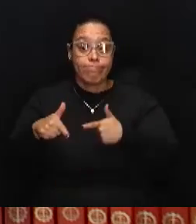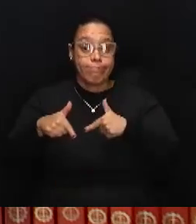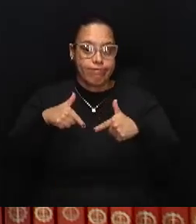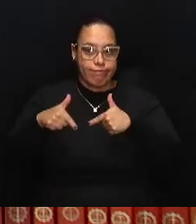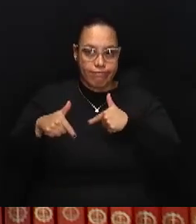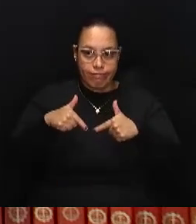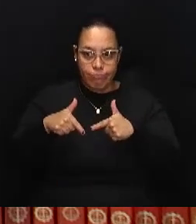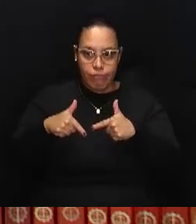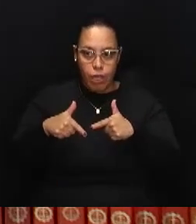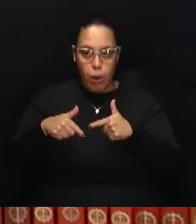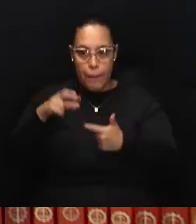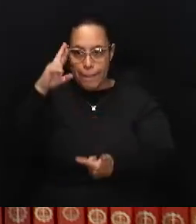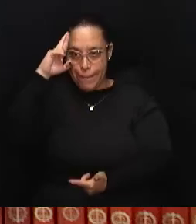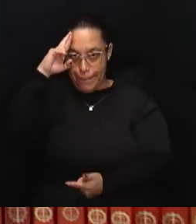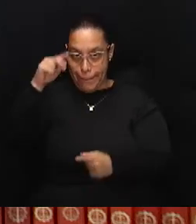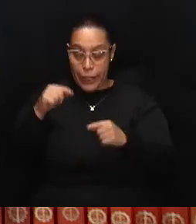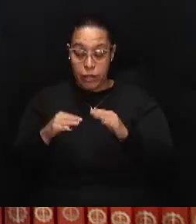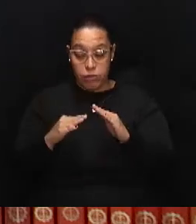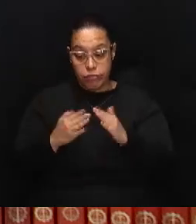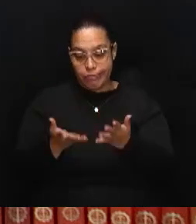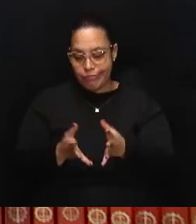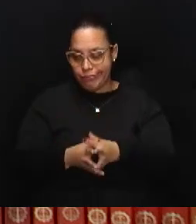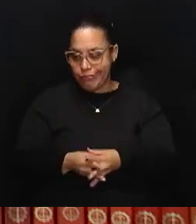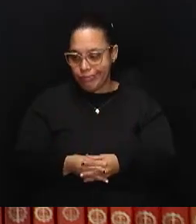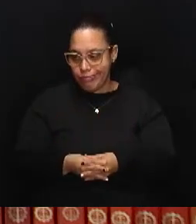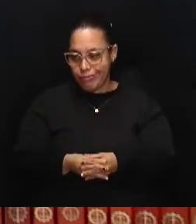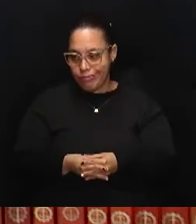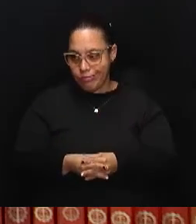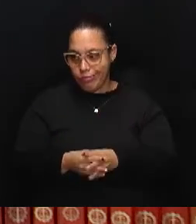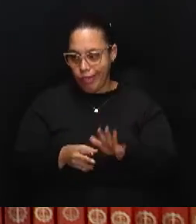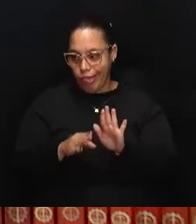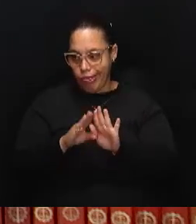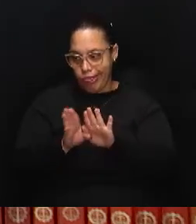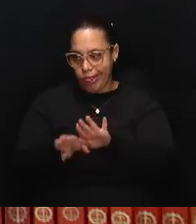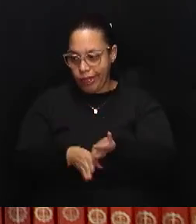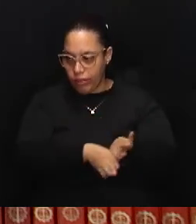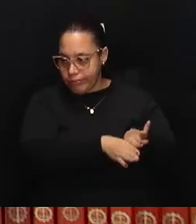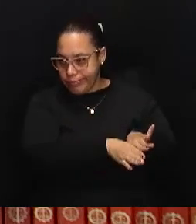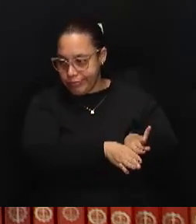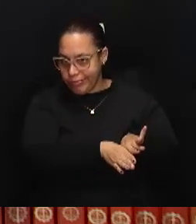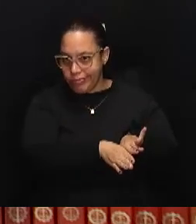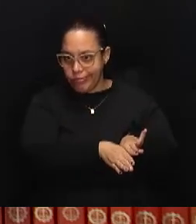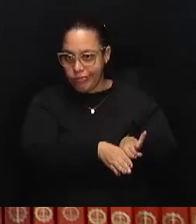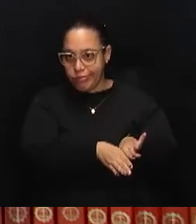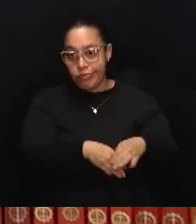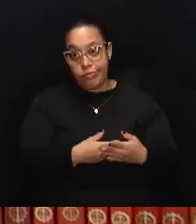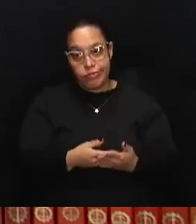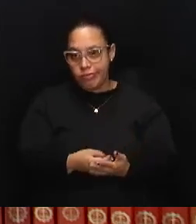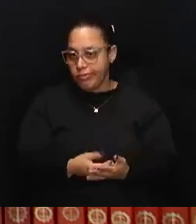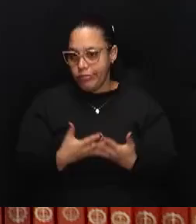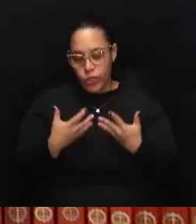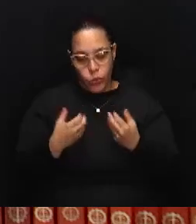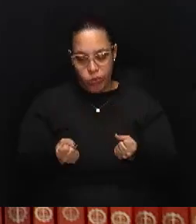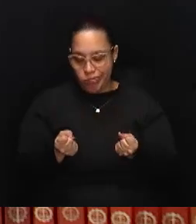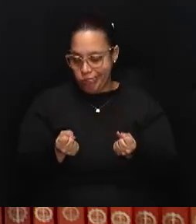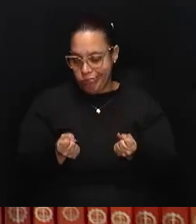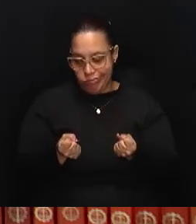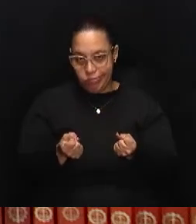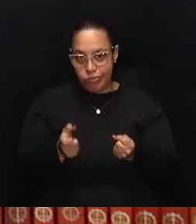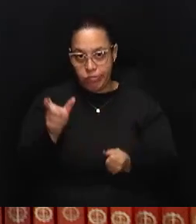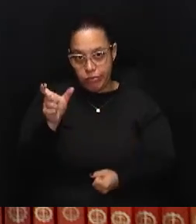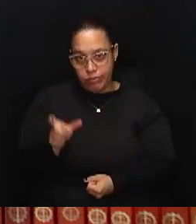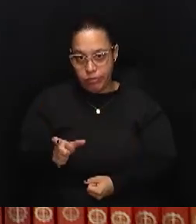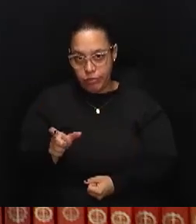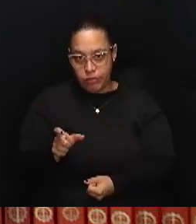ou numa propriedade. Na verdade, ela é desclassificada, desmerecida pelo fato de ser